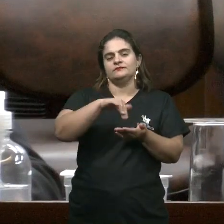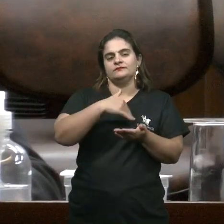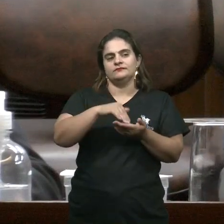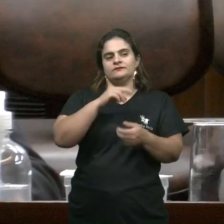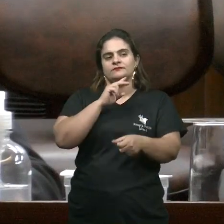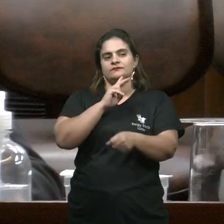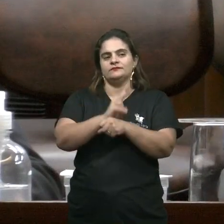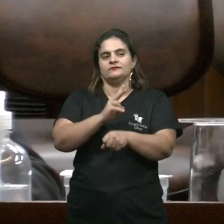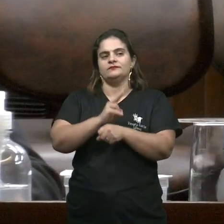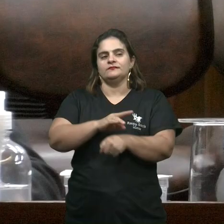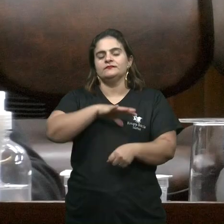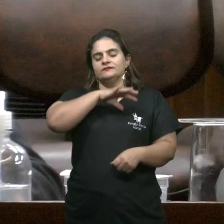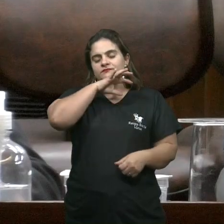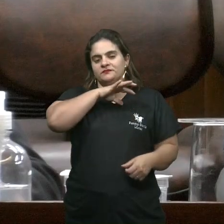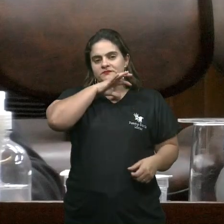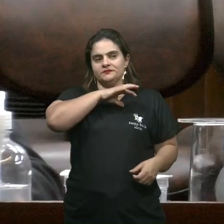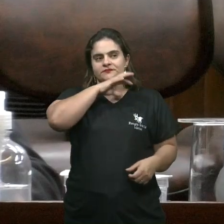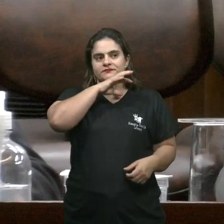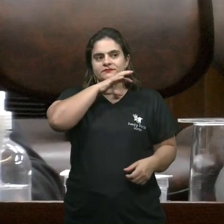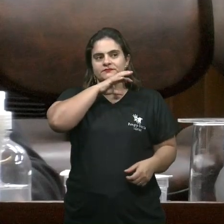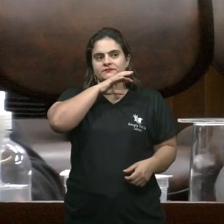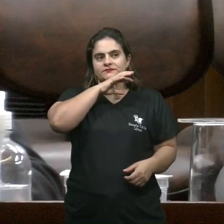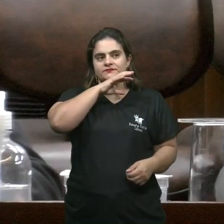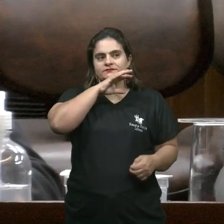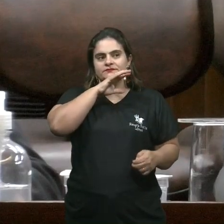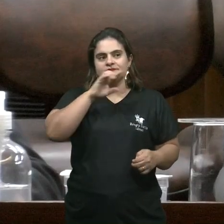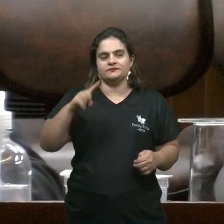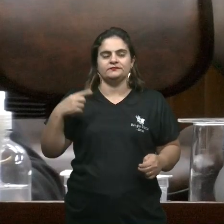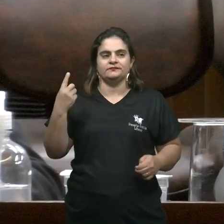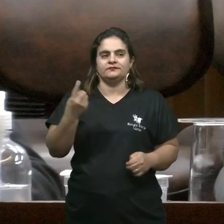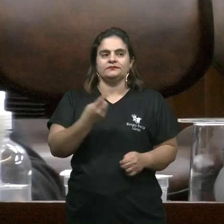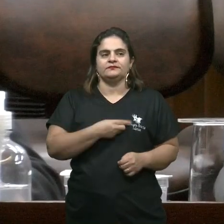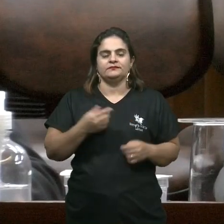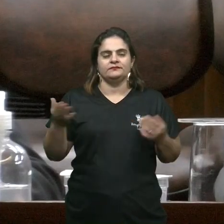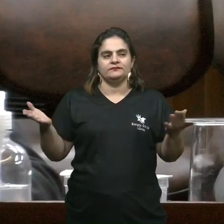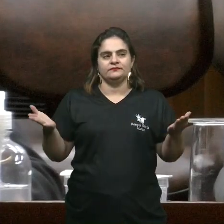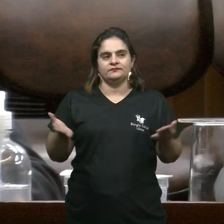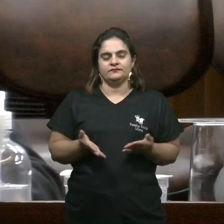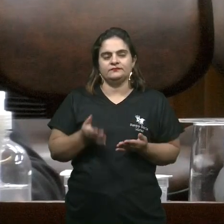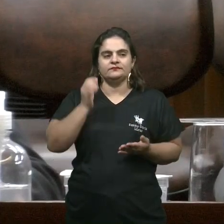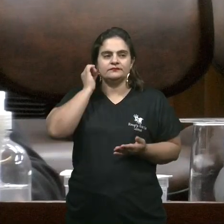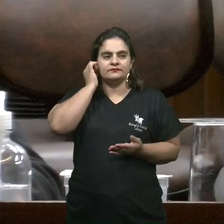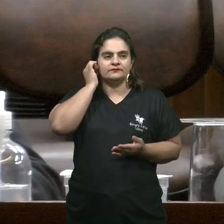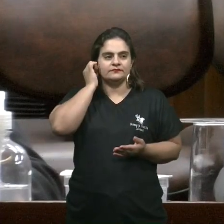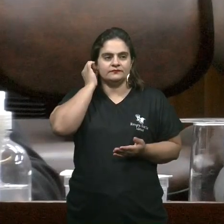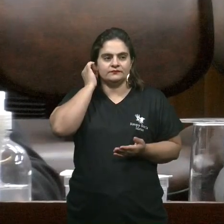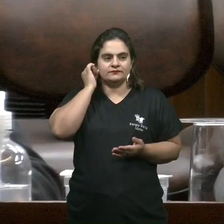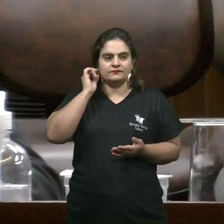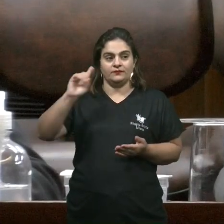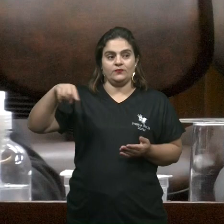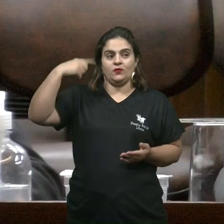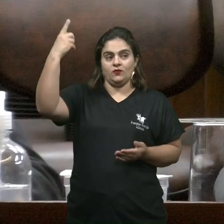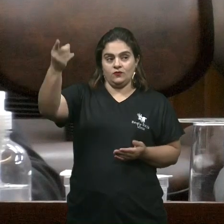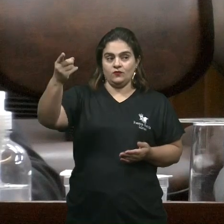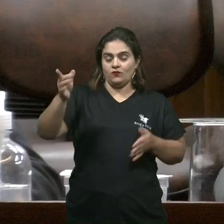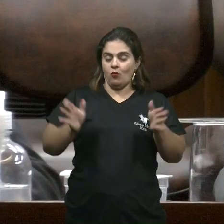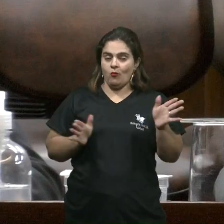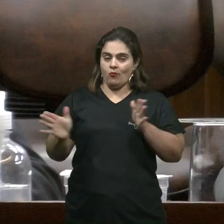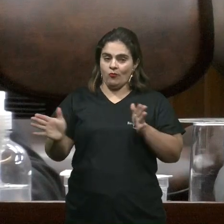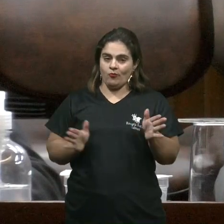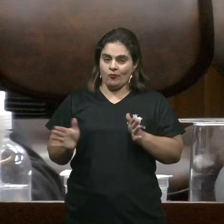cuidar do animal. Então, vamos apostar no próximo governo